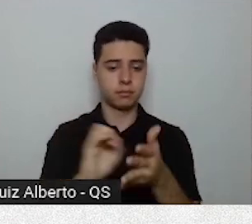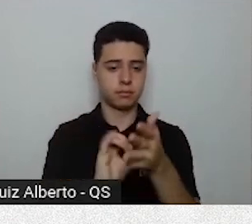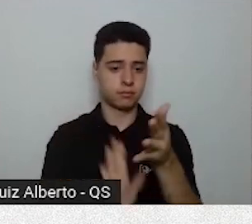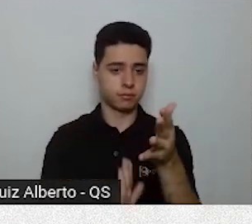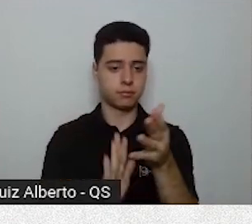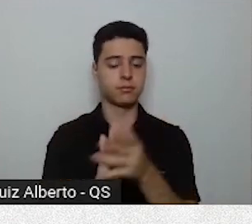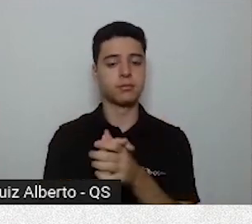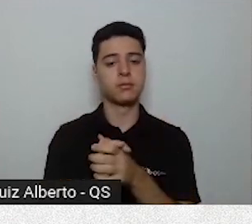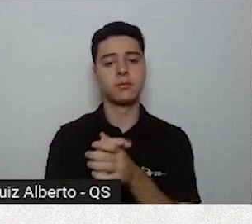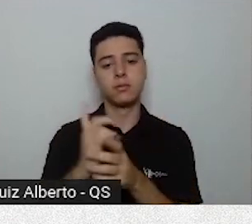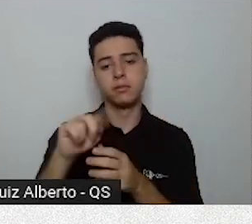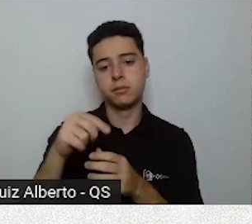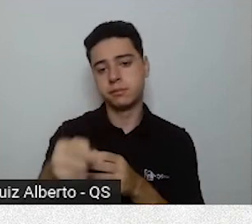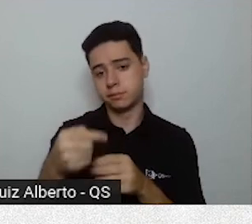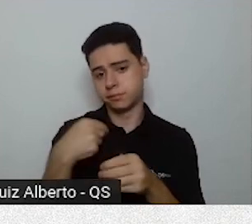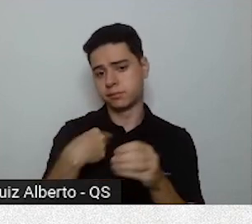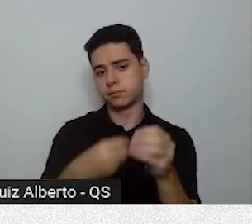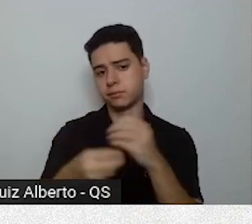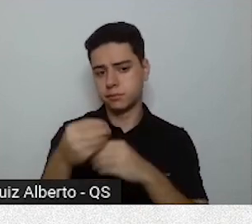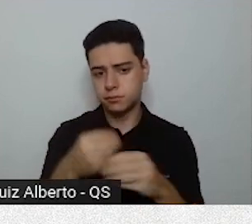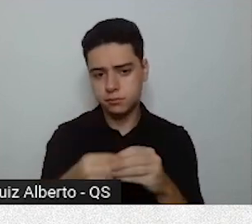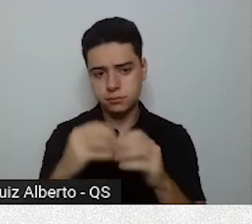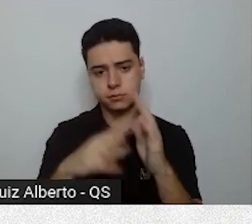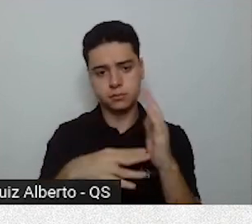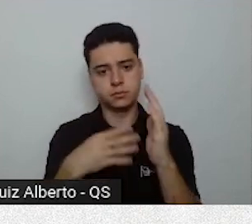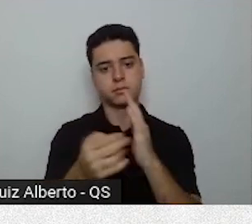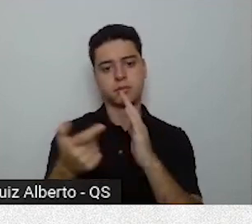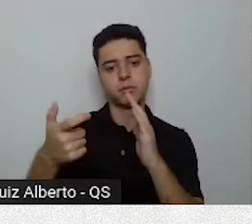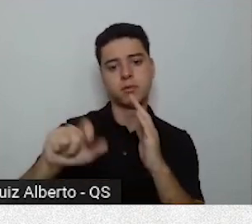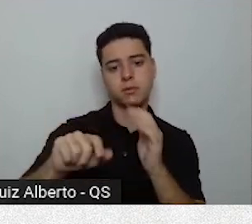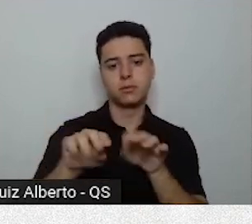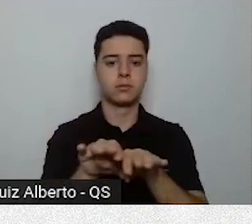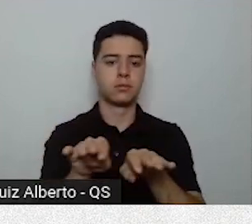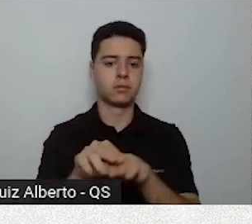Depois eu misturei outras tintas também.